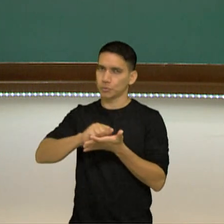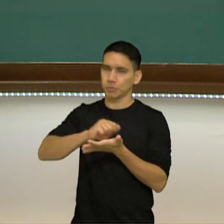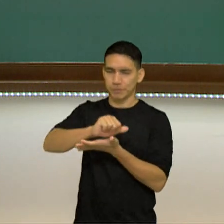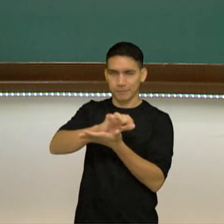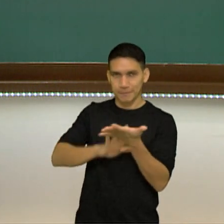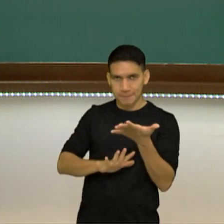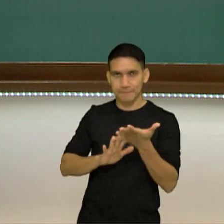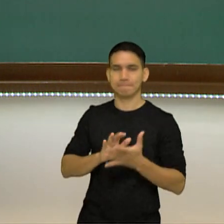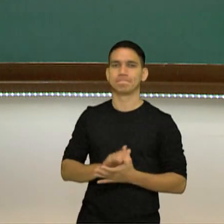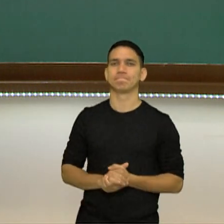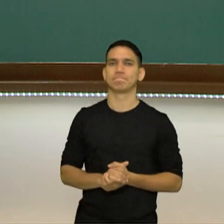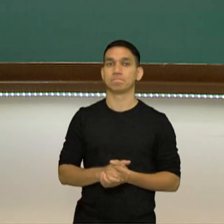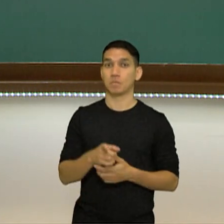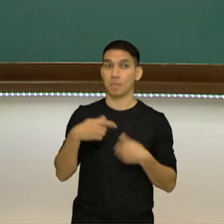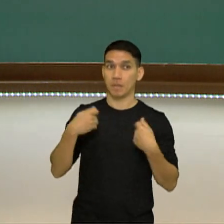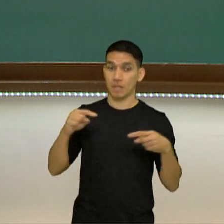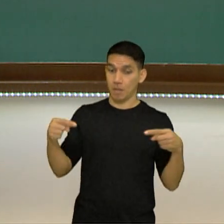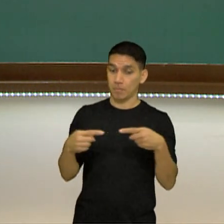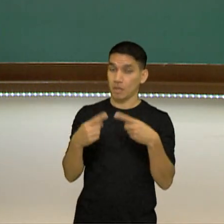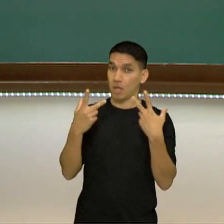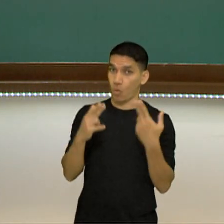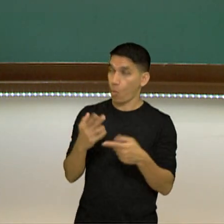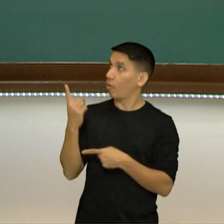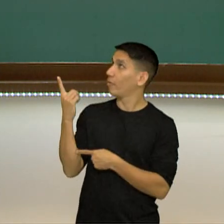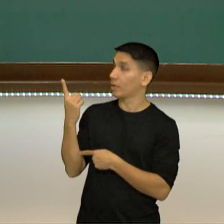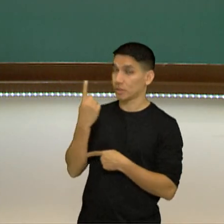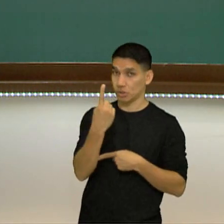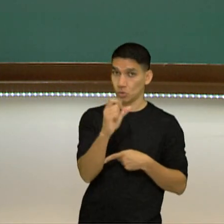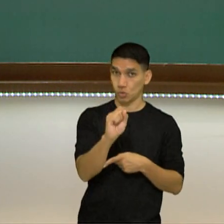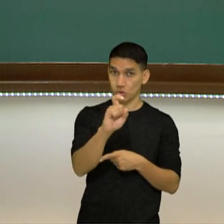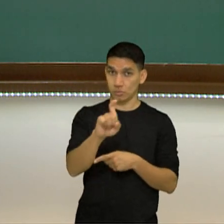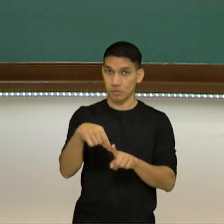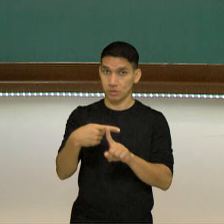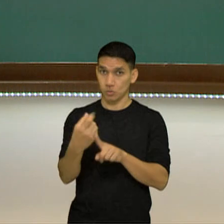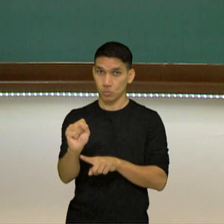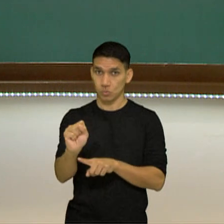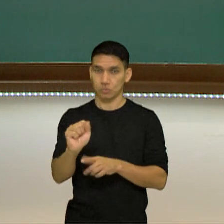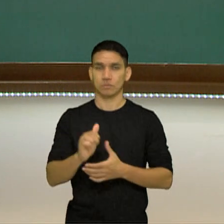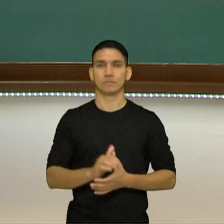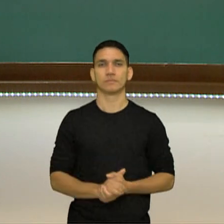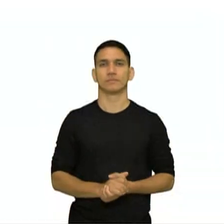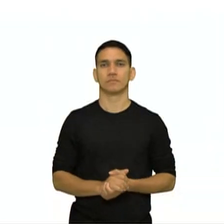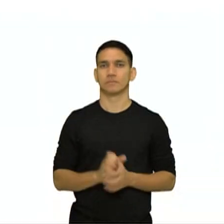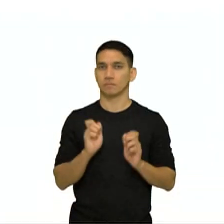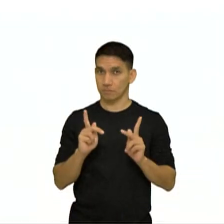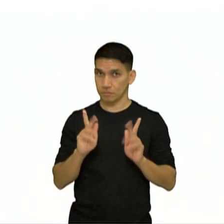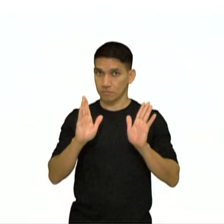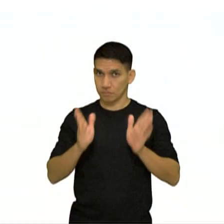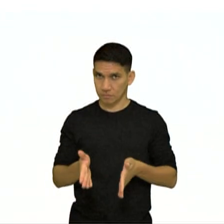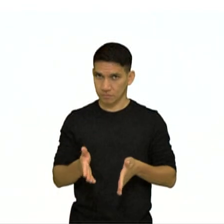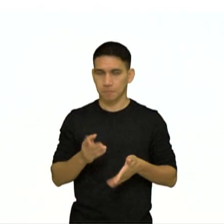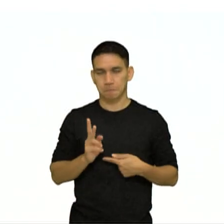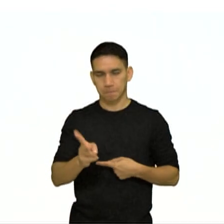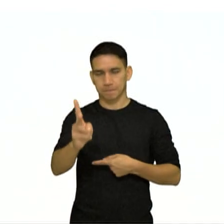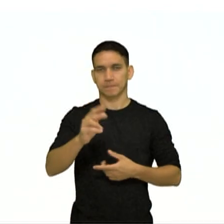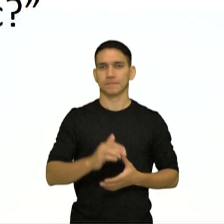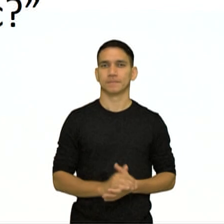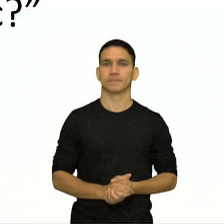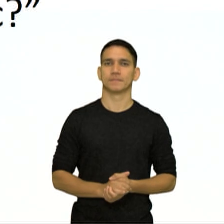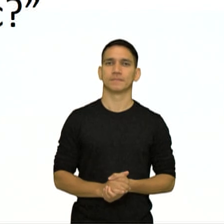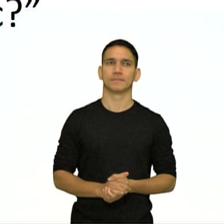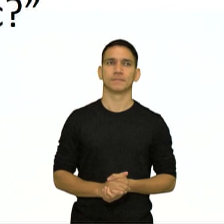exercício você tem que chegar aqui junto comigo no 18x + 8 Já chegou o amanhã